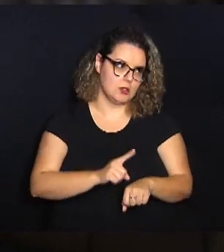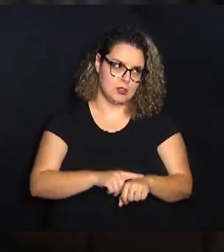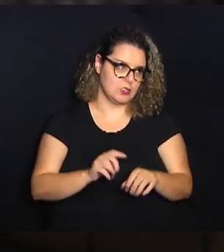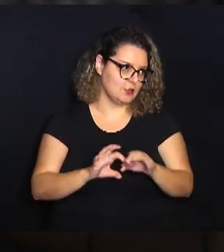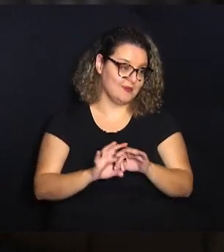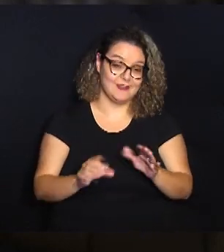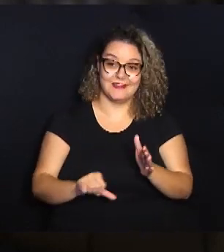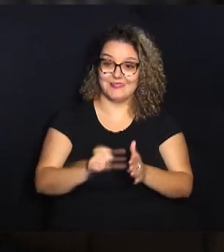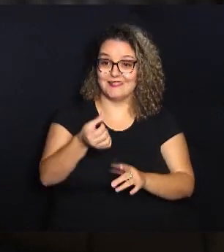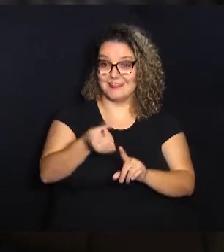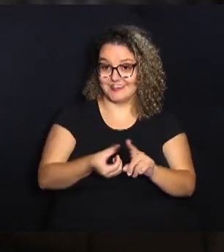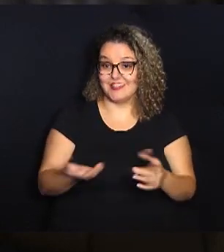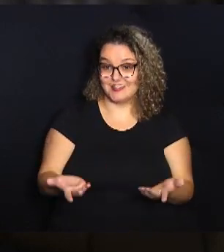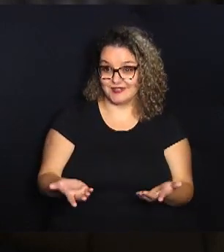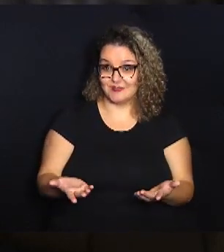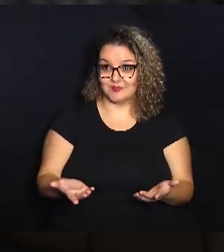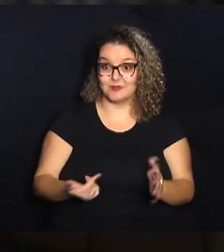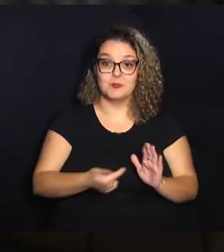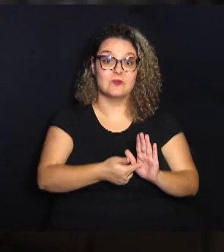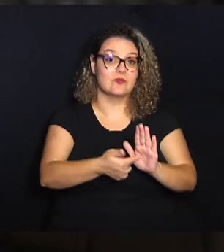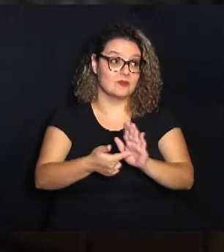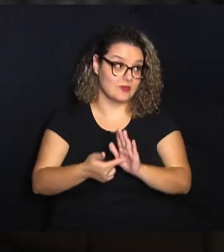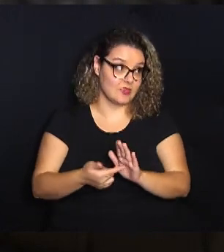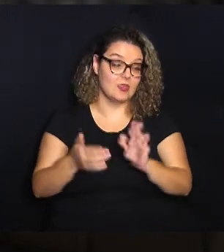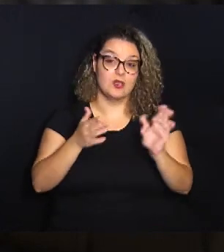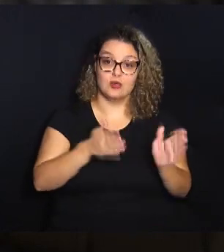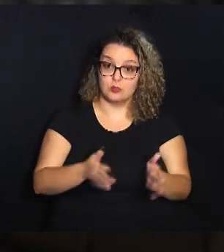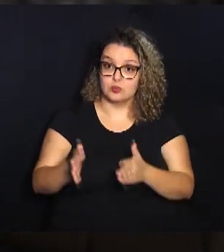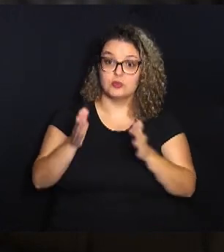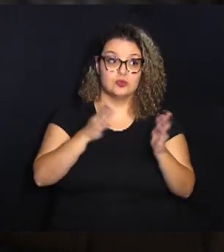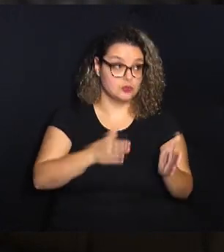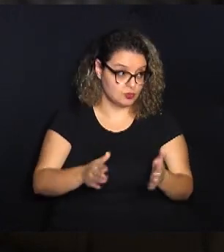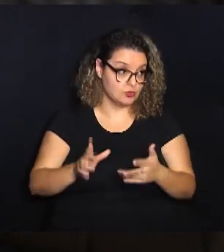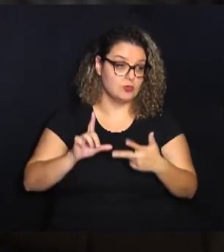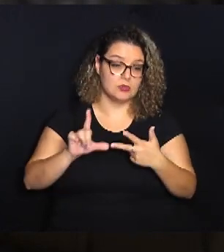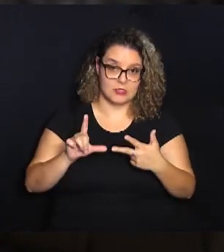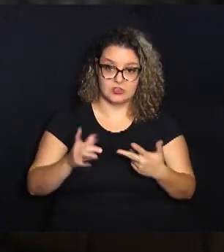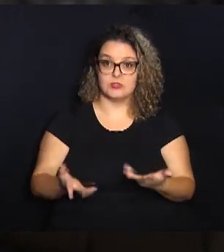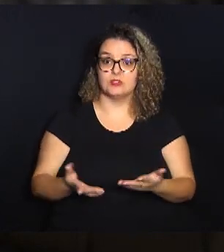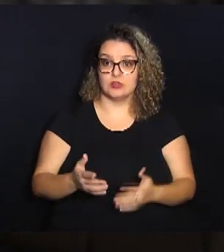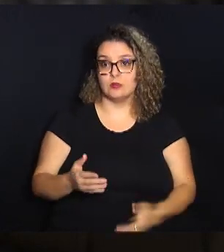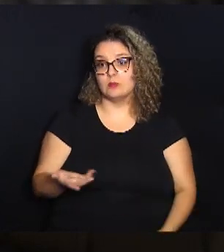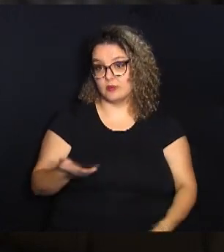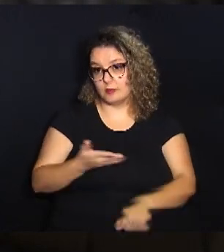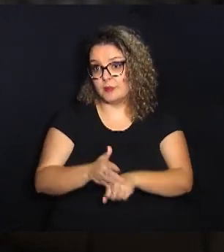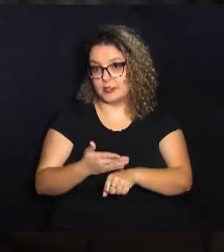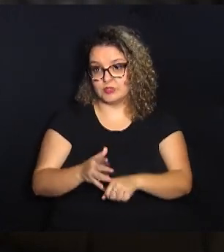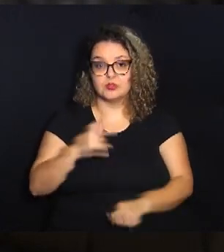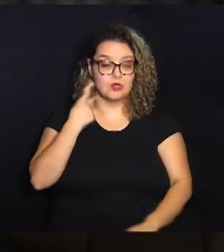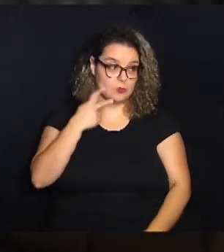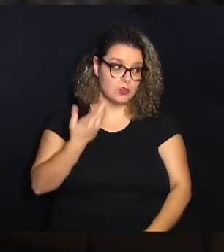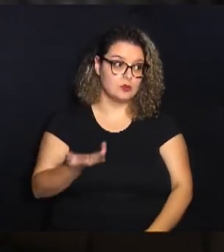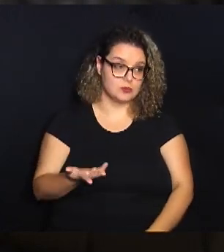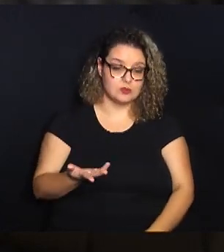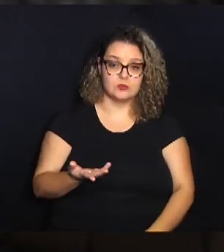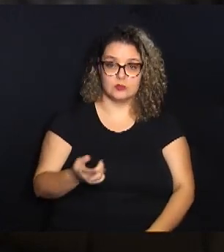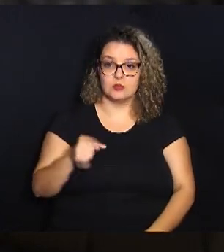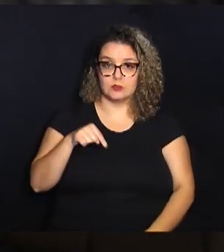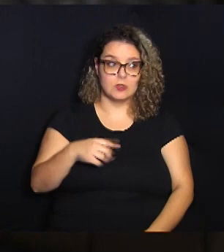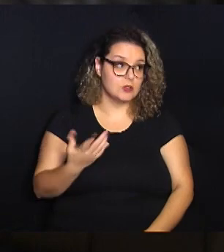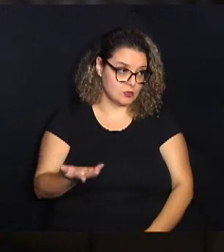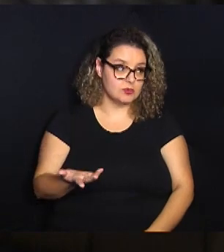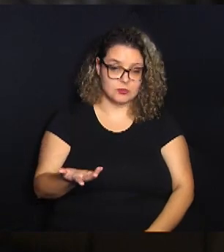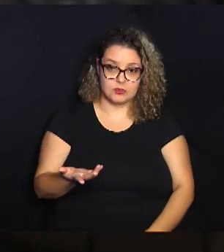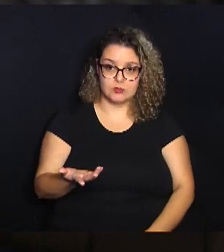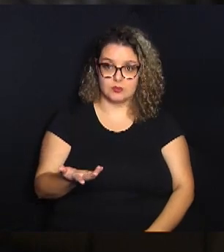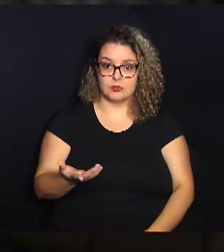primeiro semestre, o que demonstra a produção legislativa praticada pelos vereadores. Então isso,